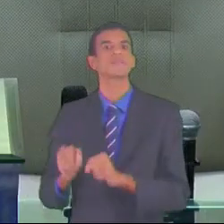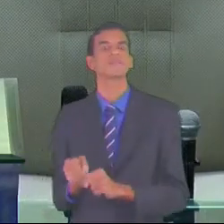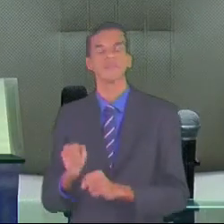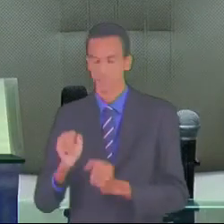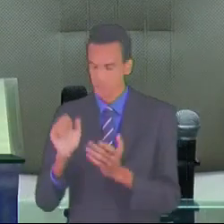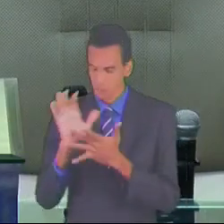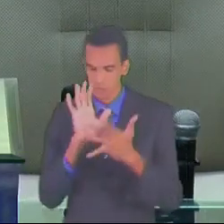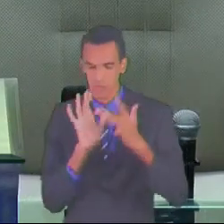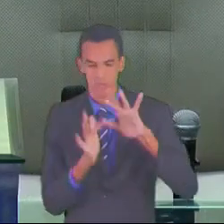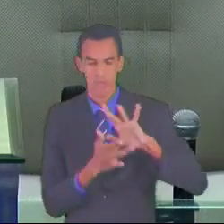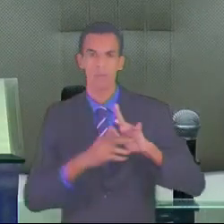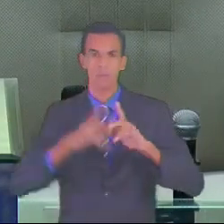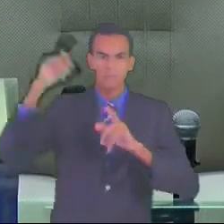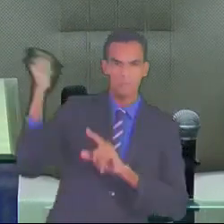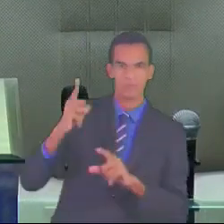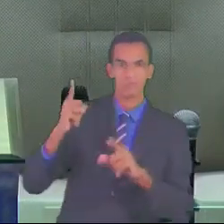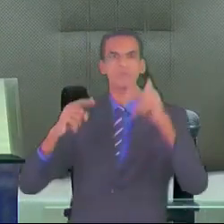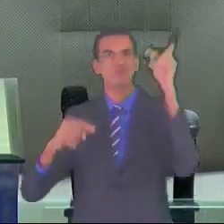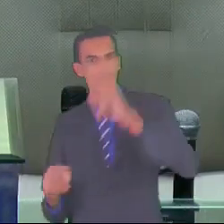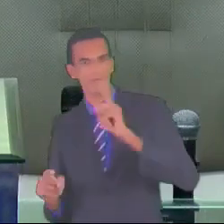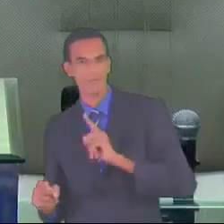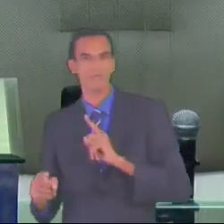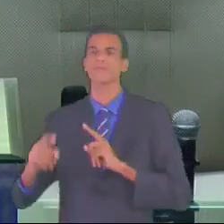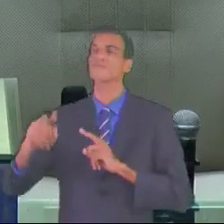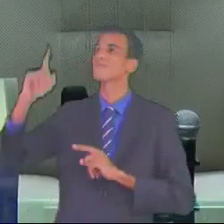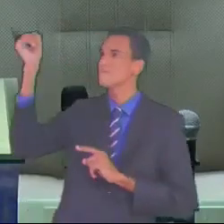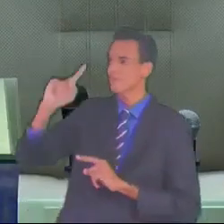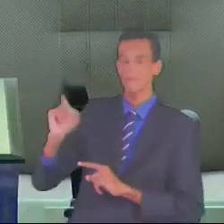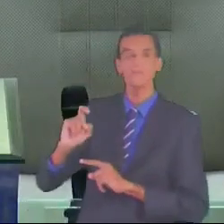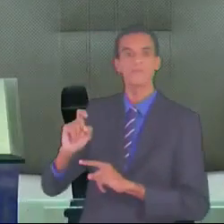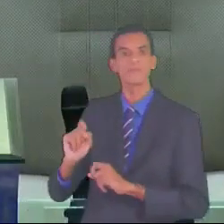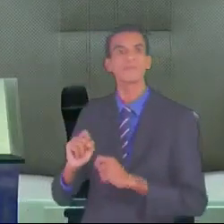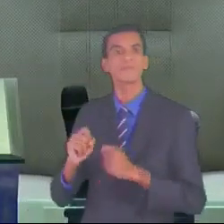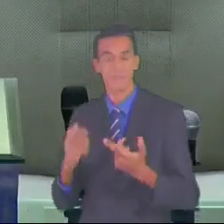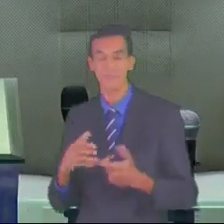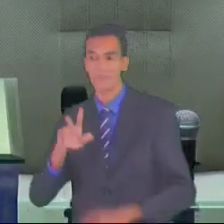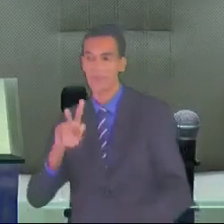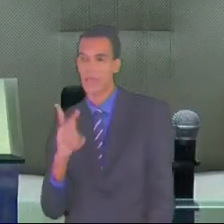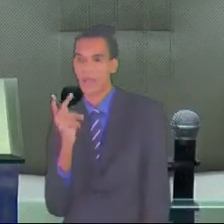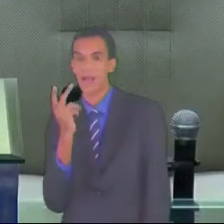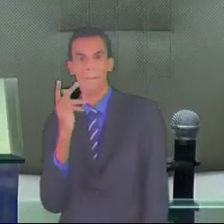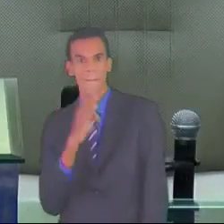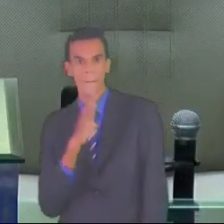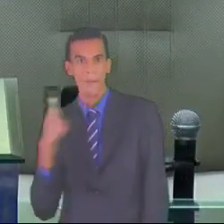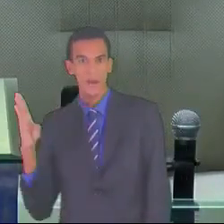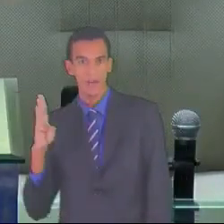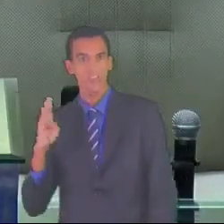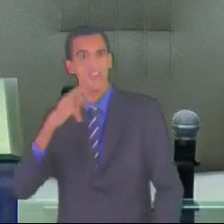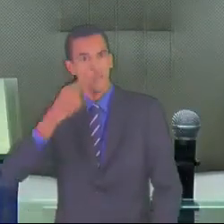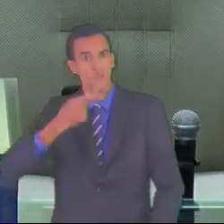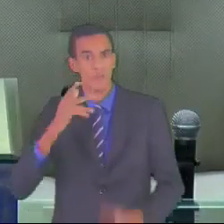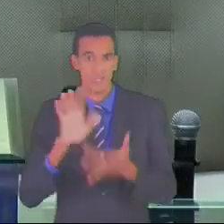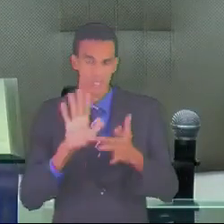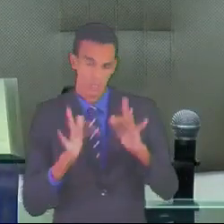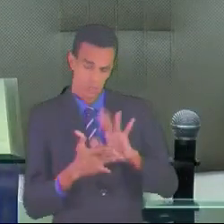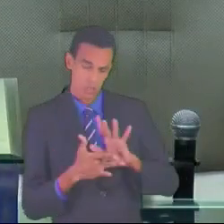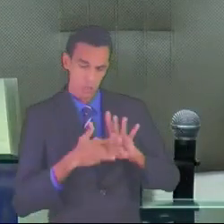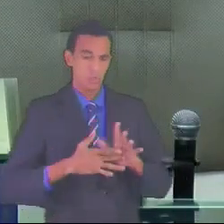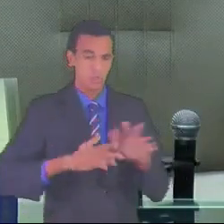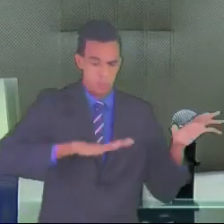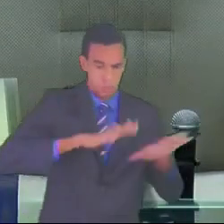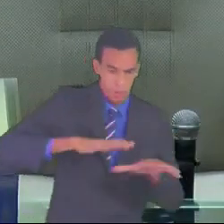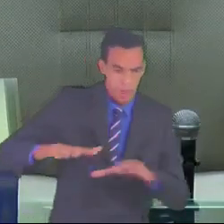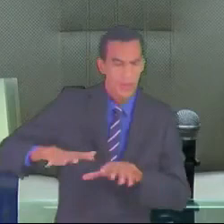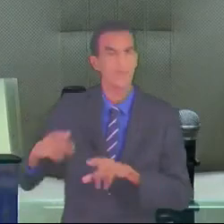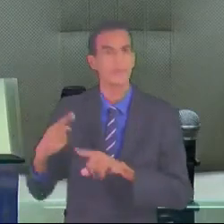que os raios cortam a abóbada celeste, segundo Abacuque, Ele fala e a terra começa a tremer, porque Ele tem autoridade